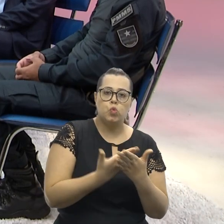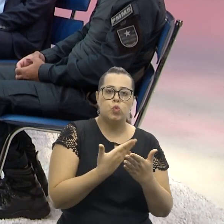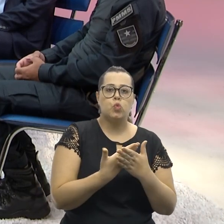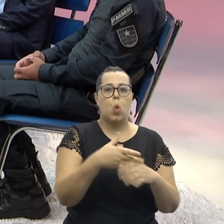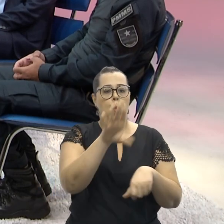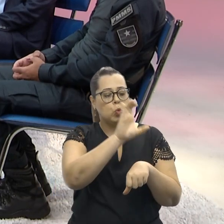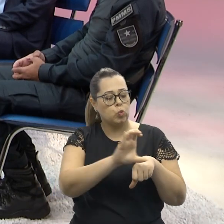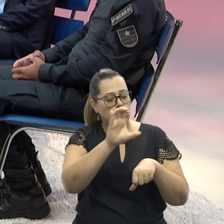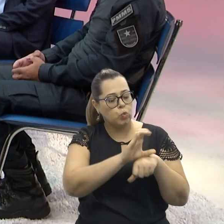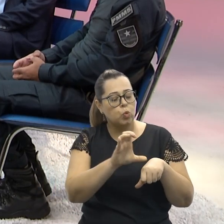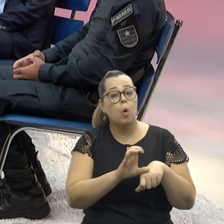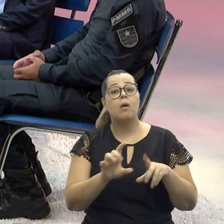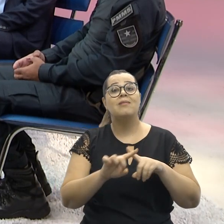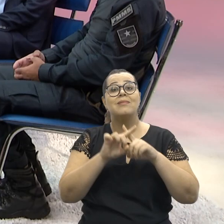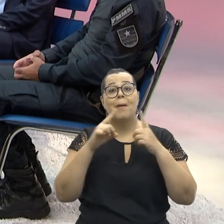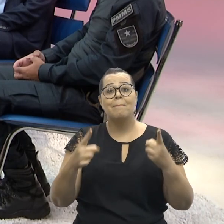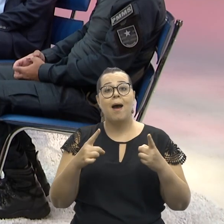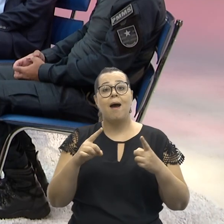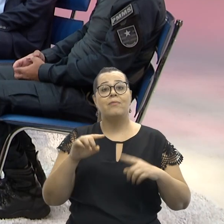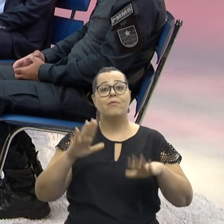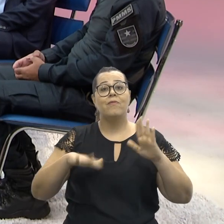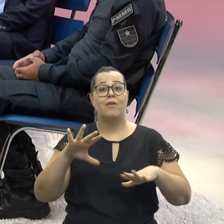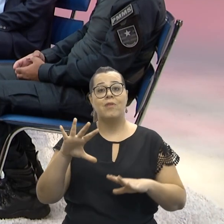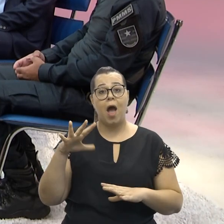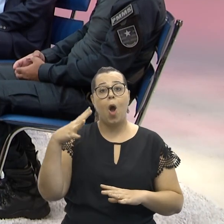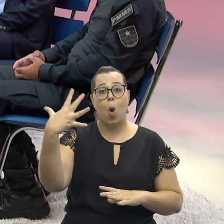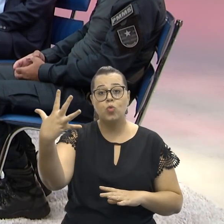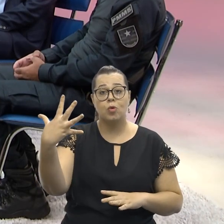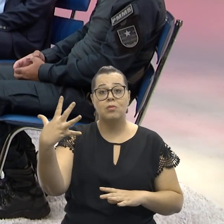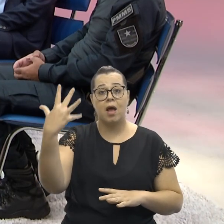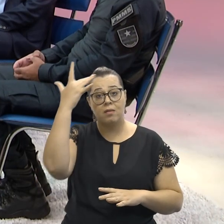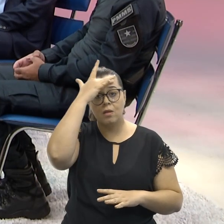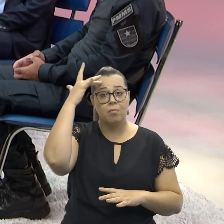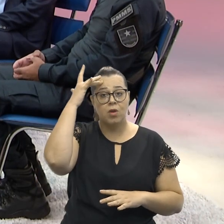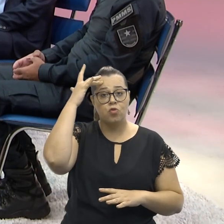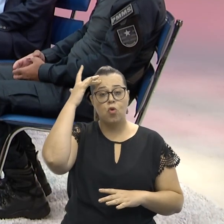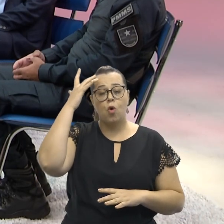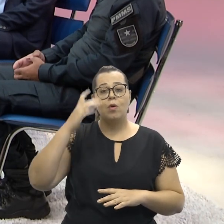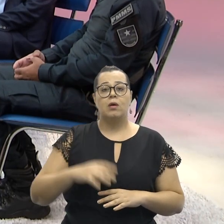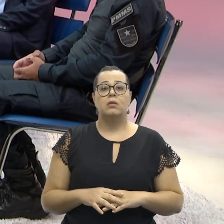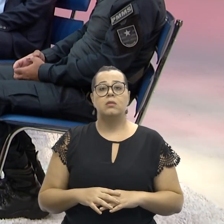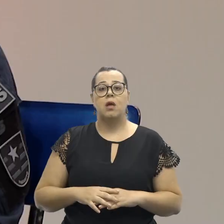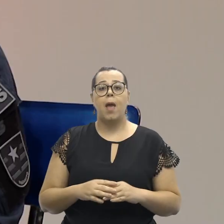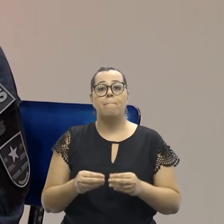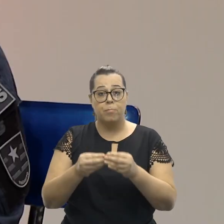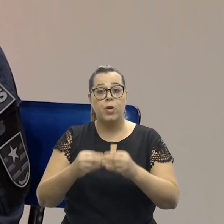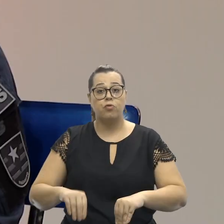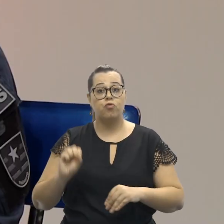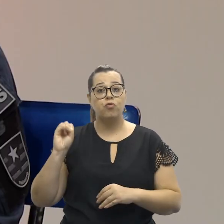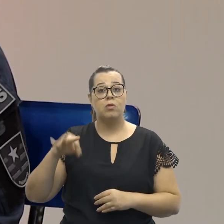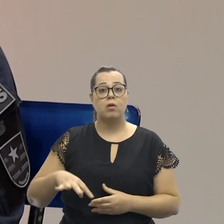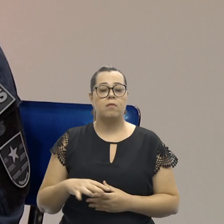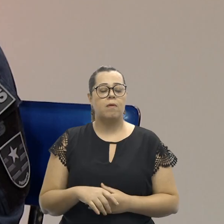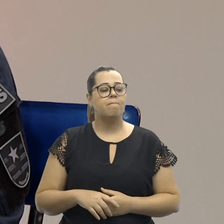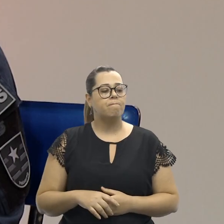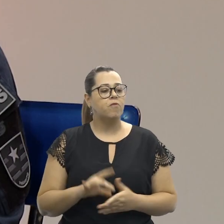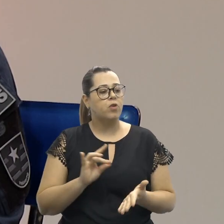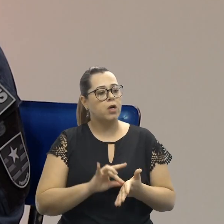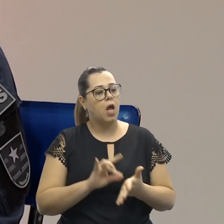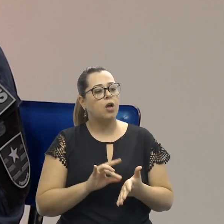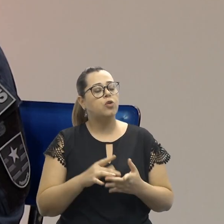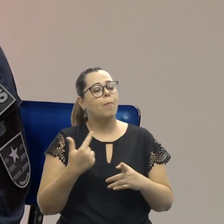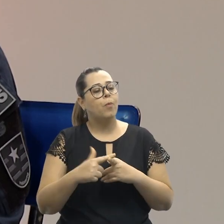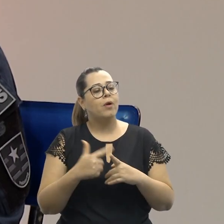curso, e aí mesmo assim há o reflexo de pessoas cometendo todas essas infrações. A infração de trânsito, ela é